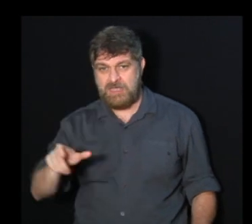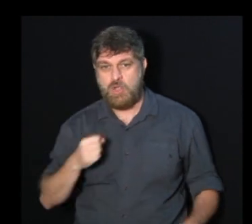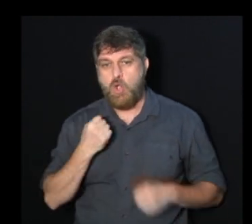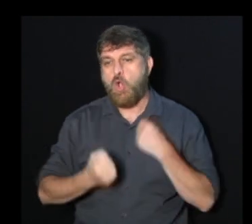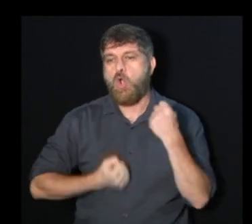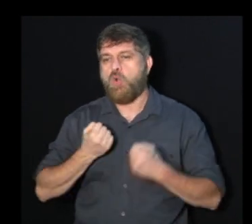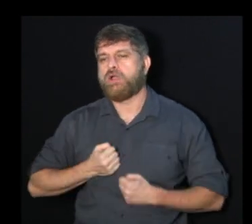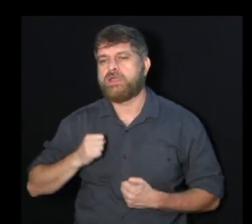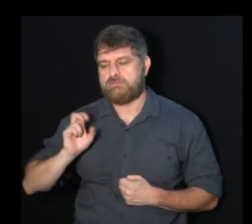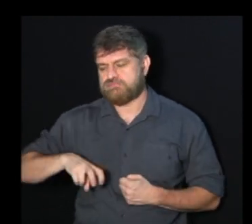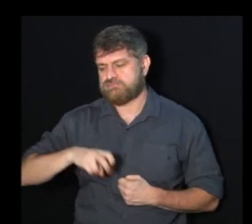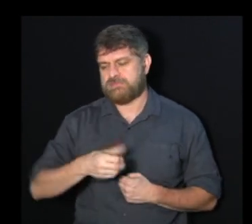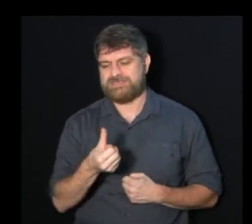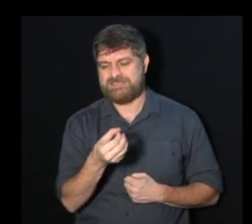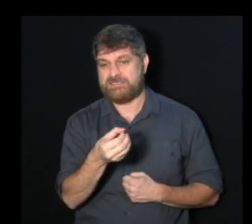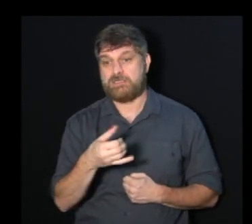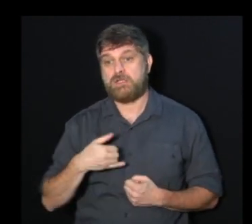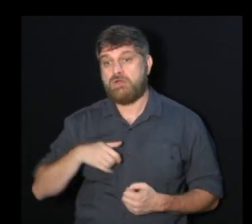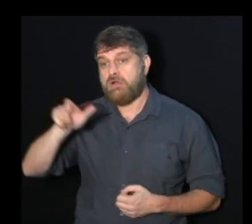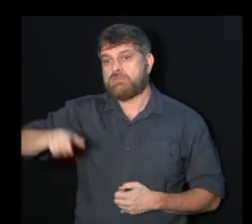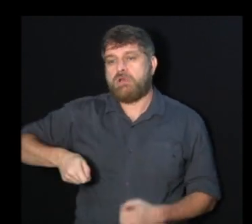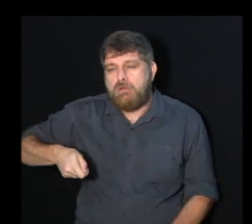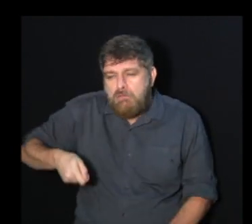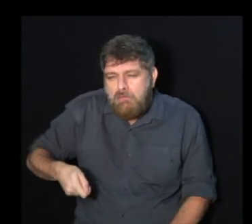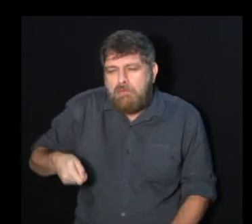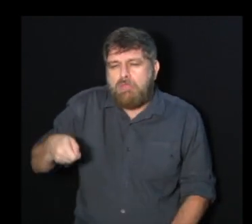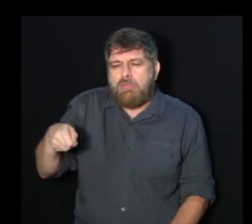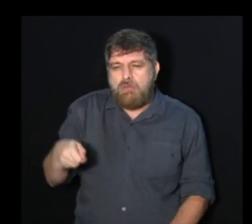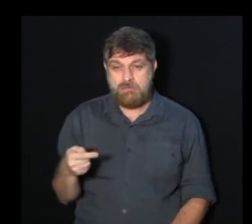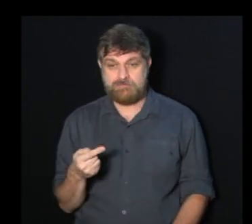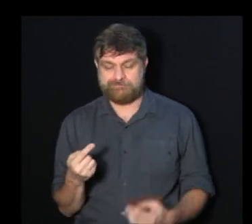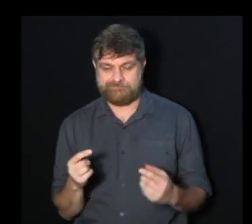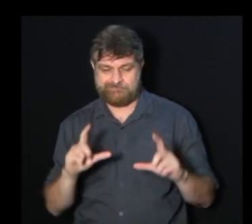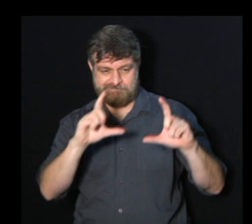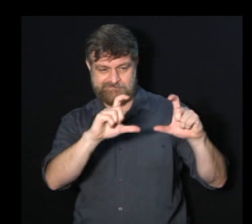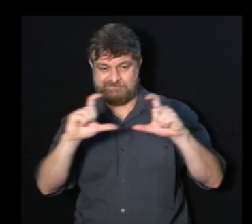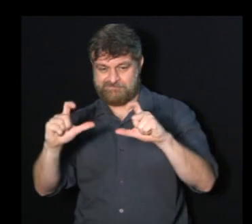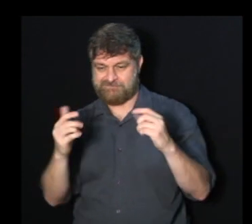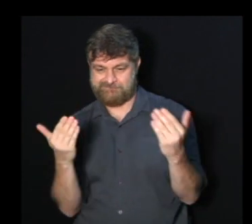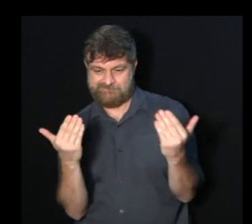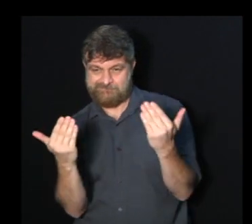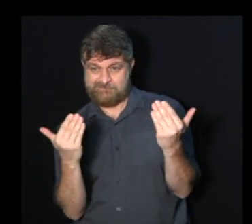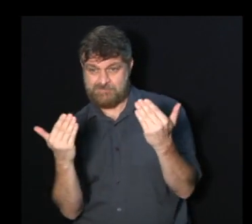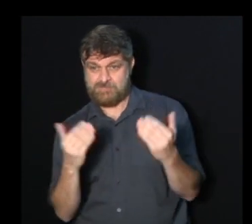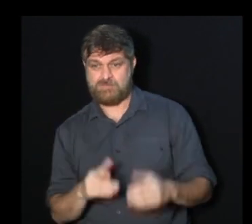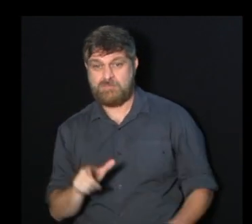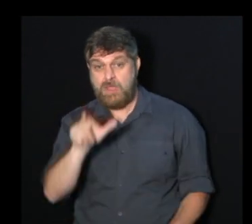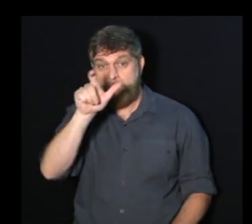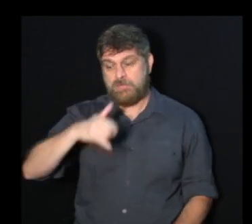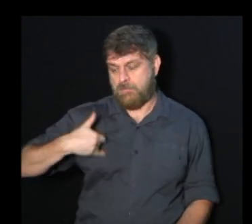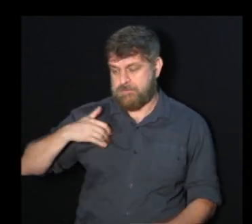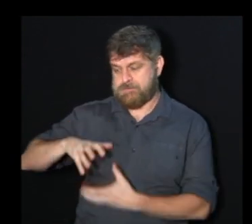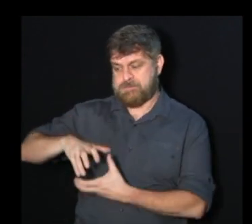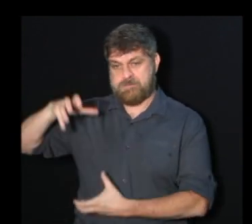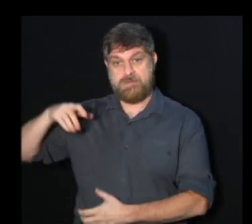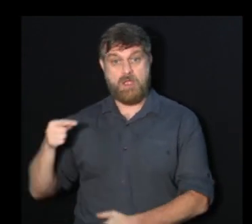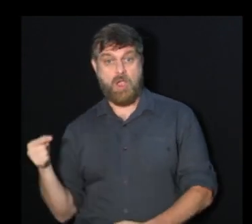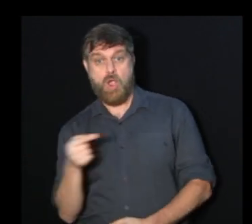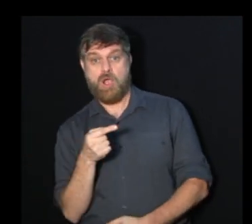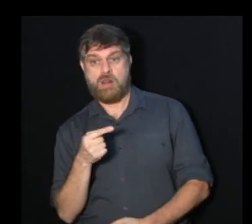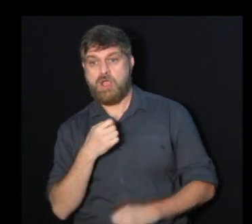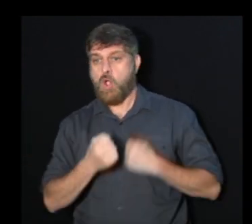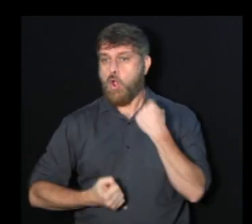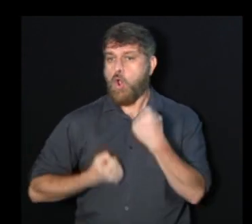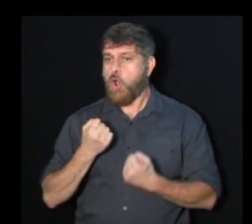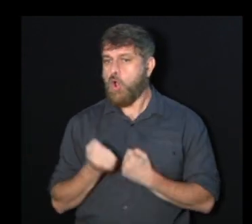com 60 anos, você prefere se arrastar numa bengala, entendeu? As fotos aqui estão antigas, são pessoas de idade, mas a gente vê